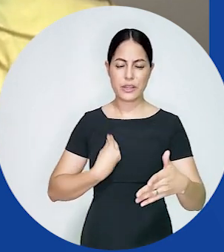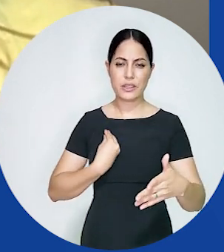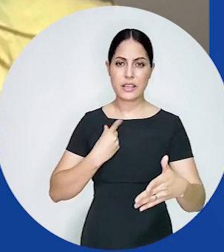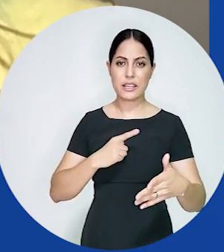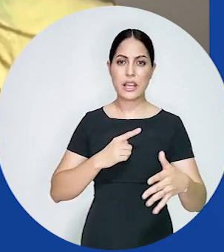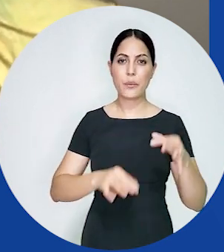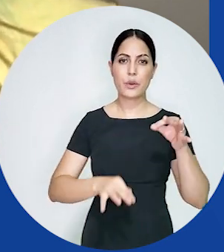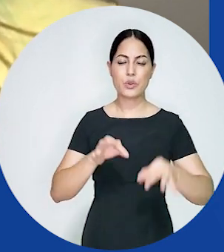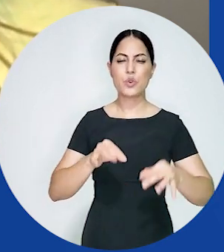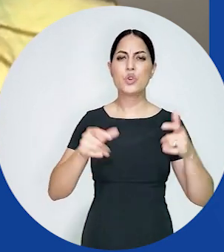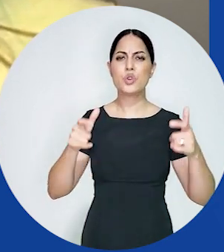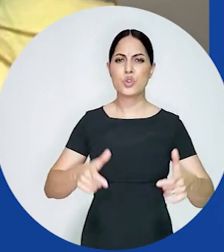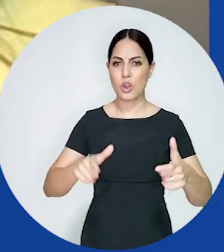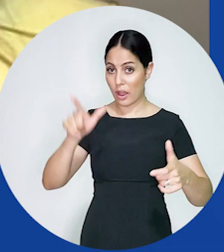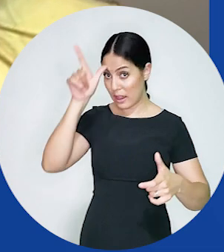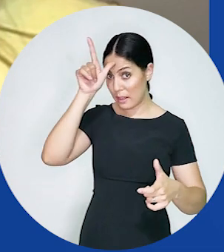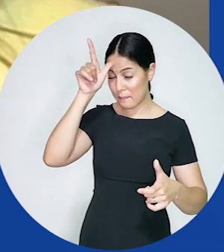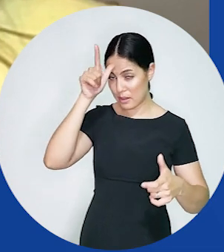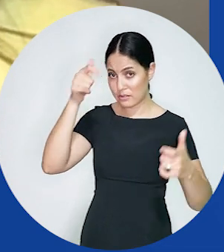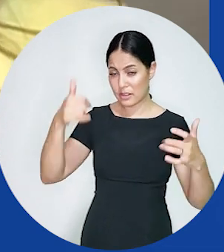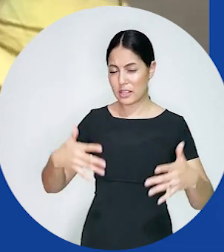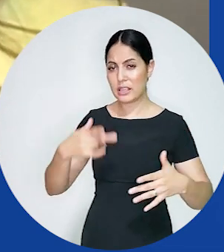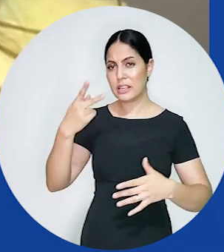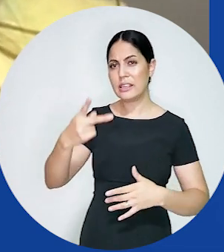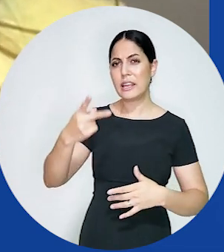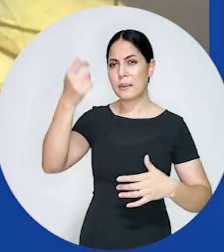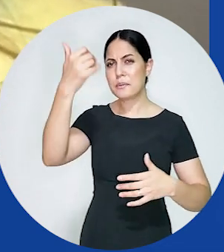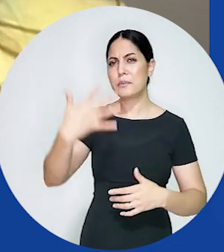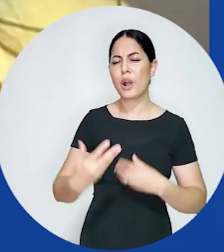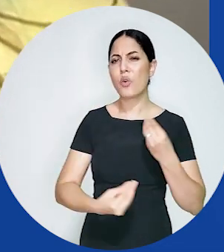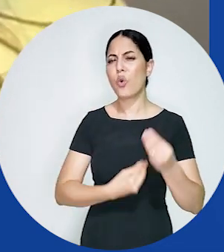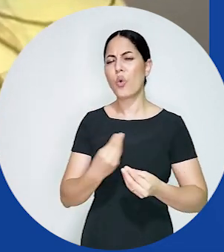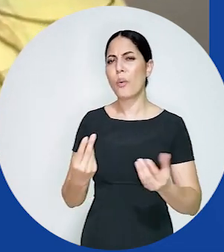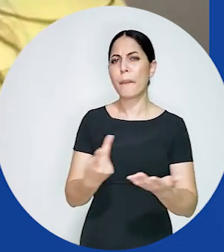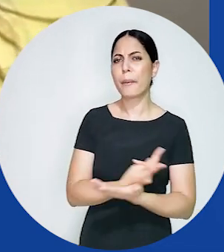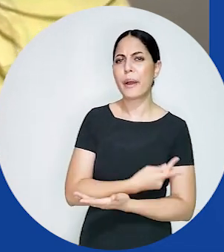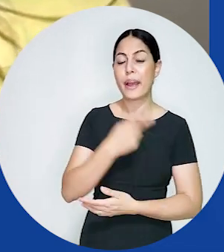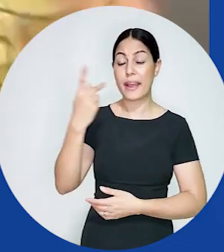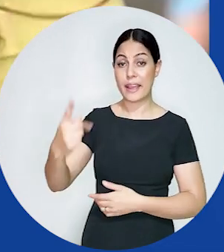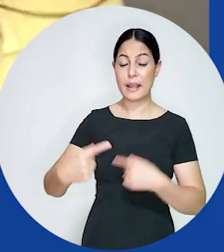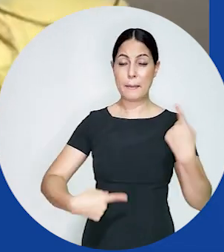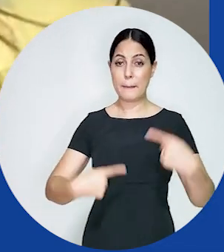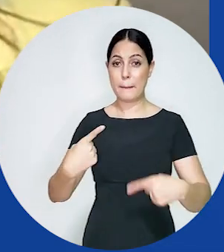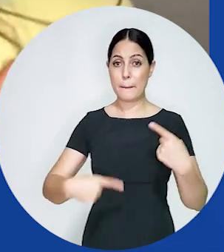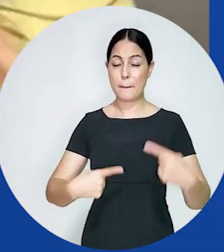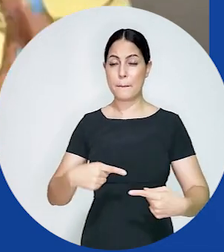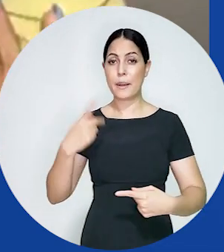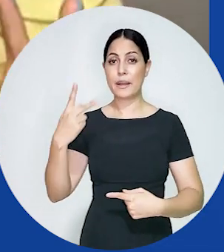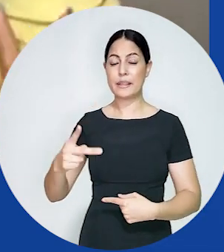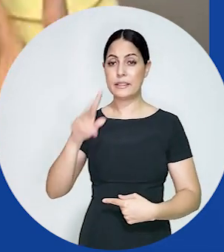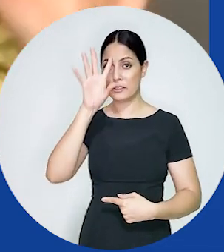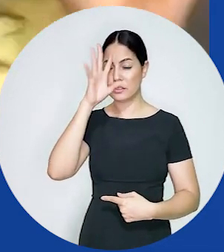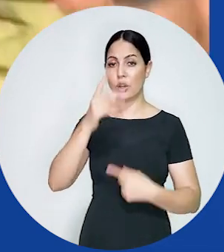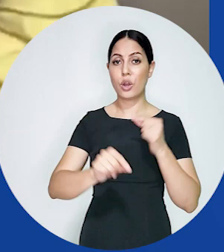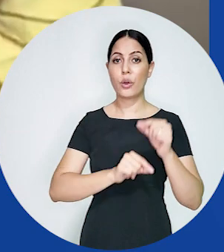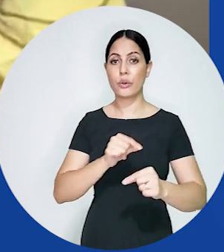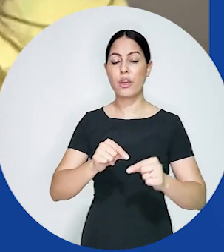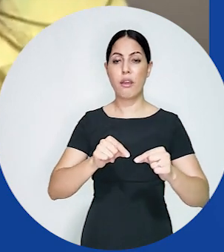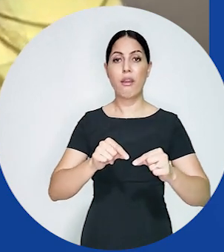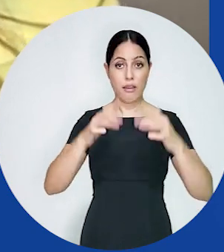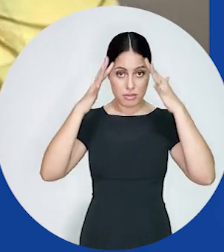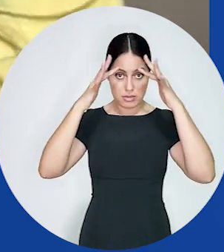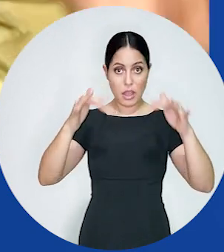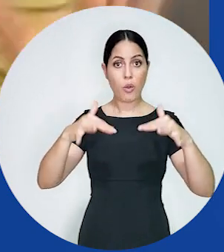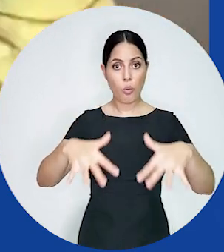com uma juíza da Suprema Corte Alemã. E ela dizendo sobre como funciona, né? Que eles discutem e a decisão que é